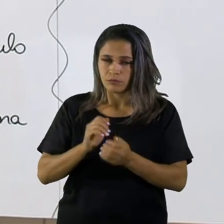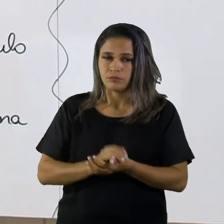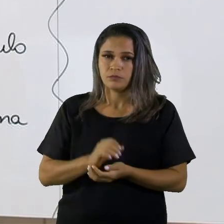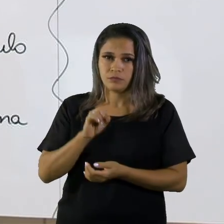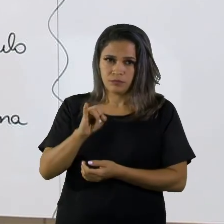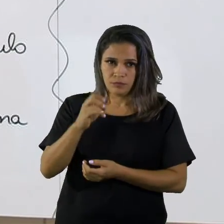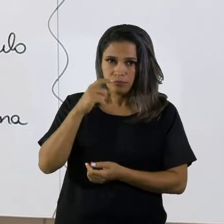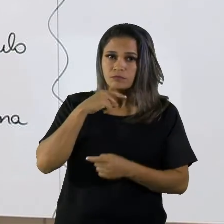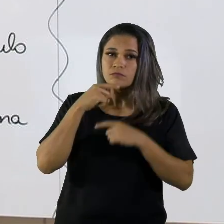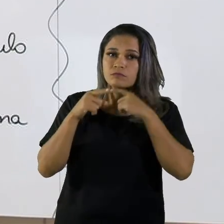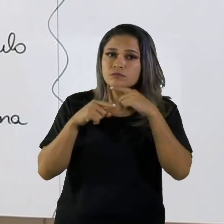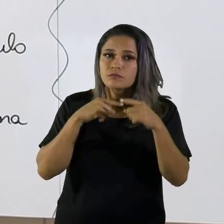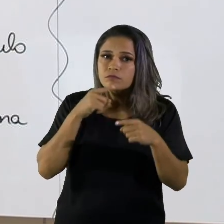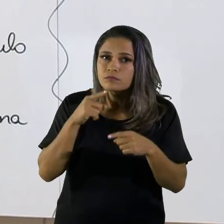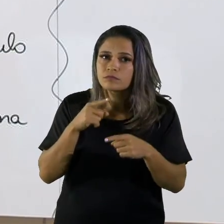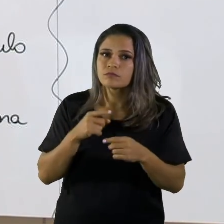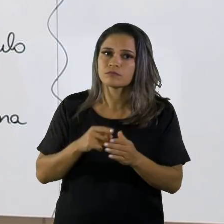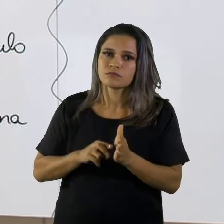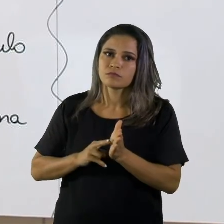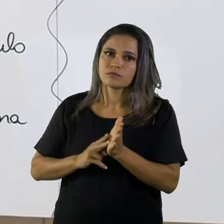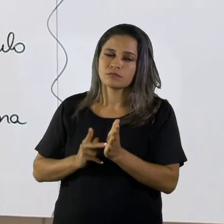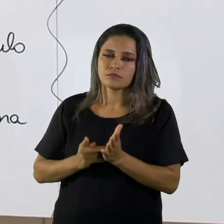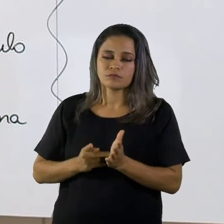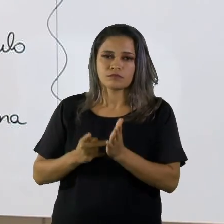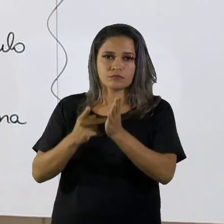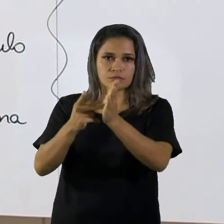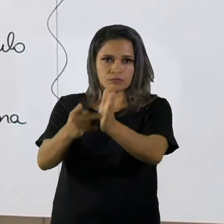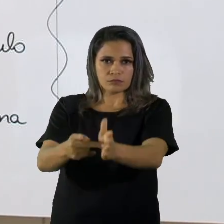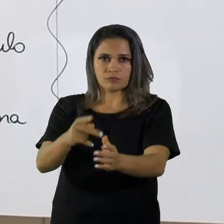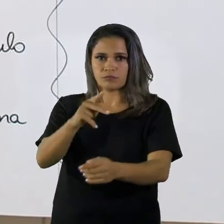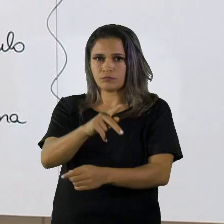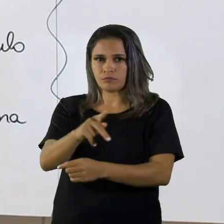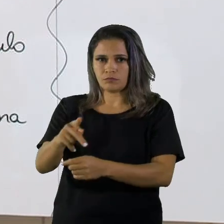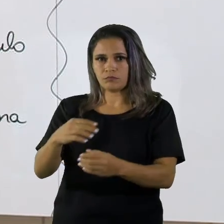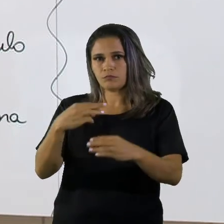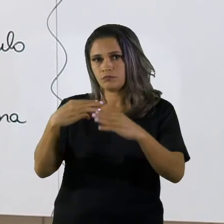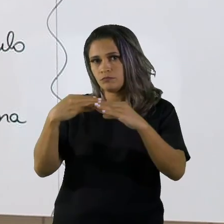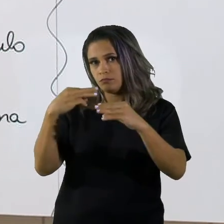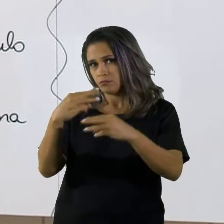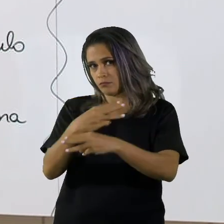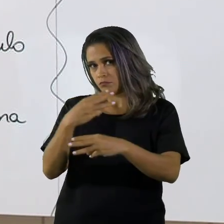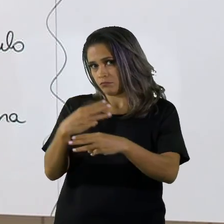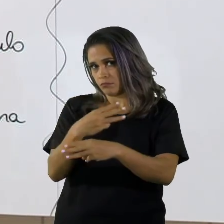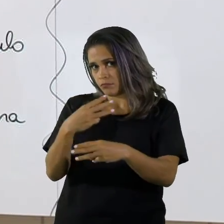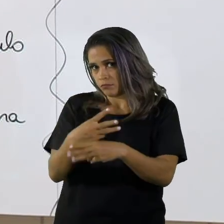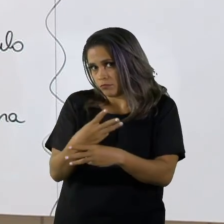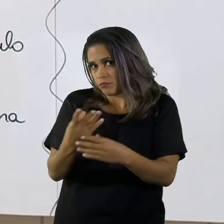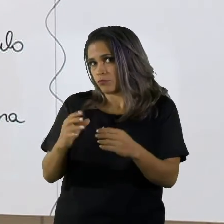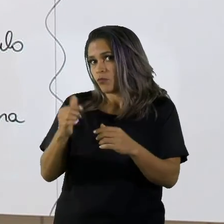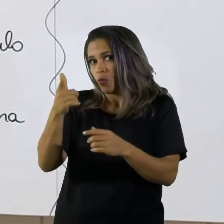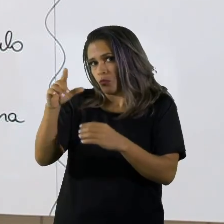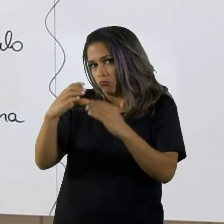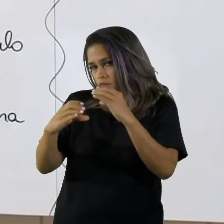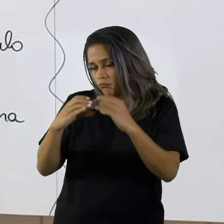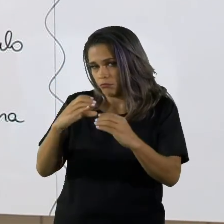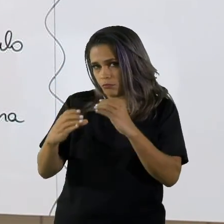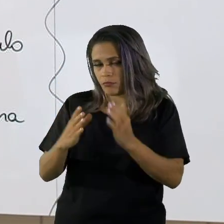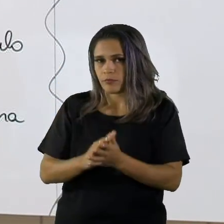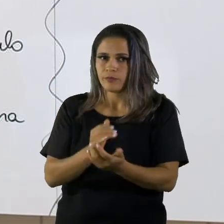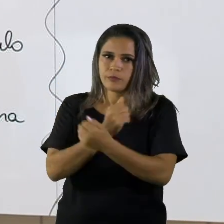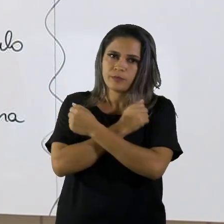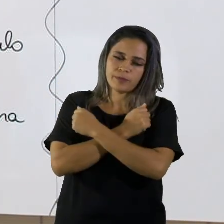alguma dúvida, é só procurar o seu professor via WhatsApp ou outros meios de comunicação.